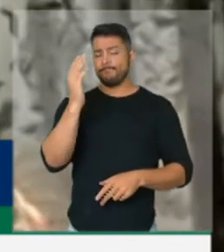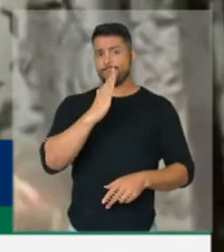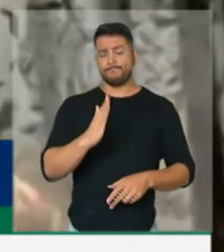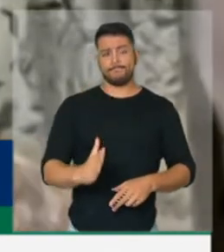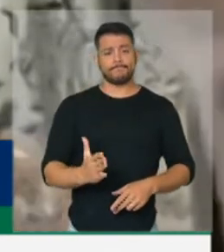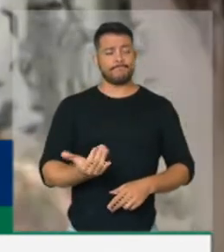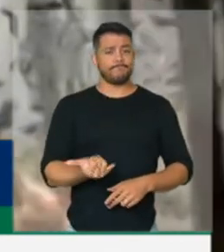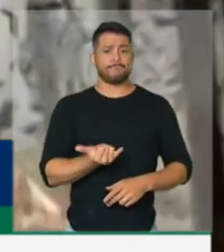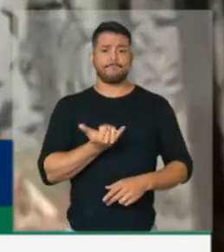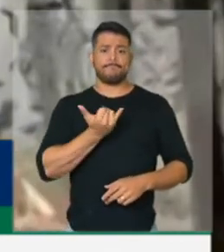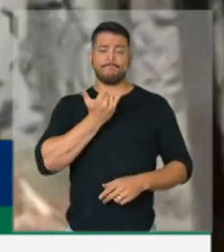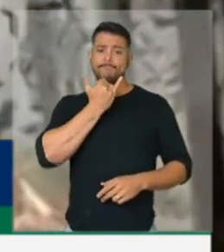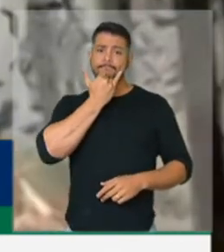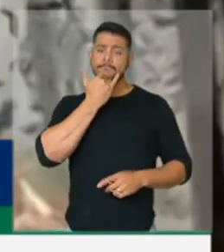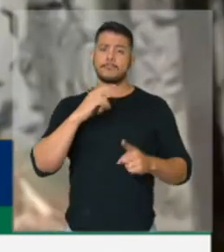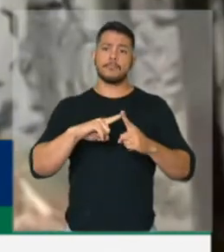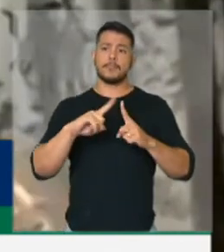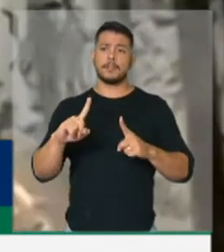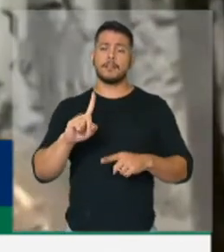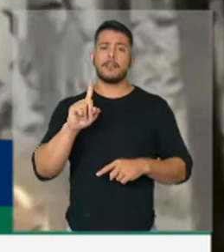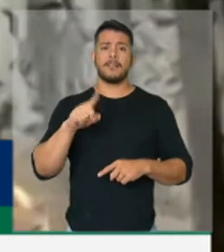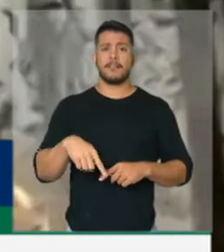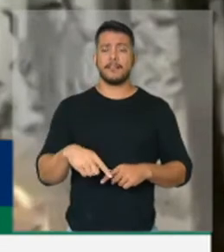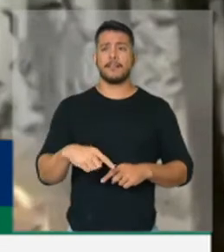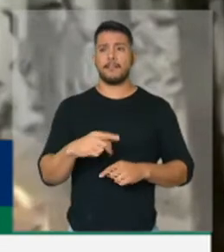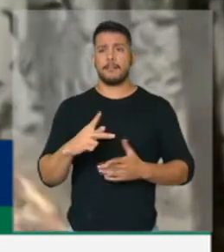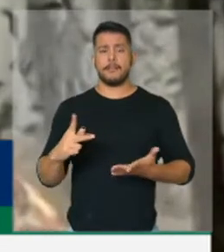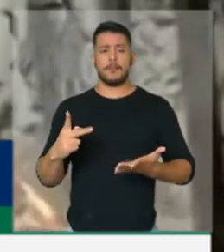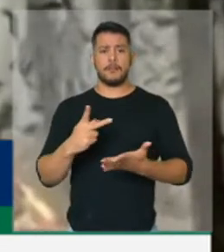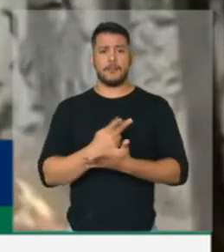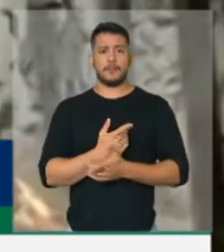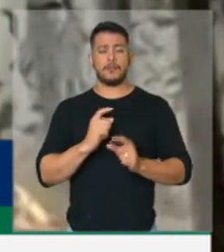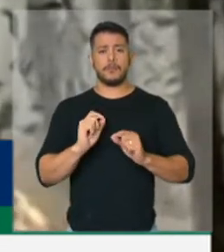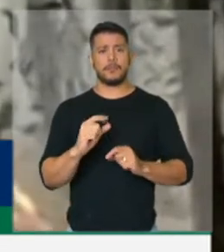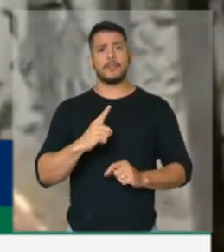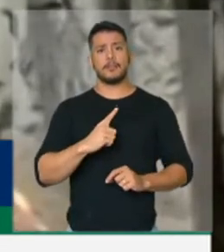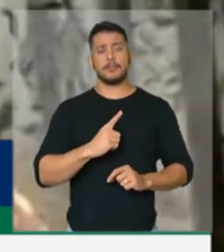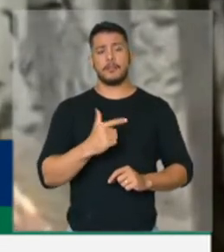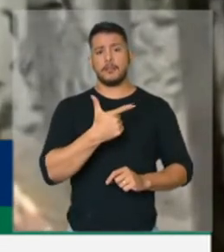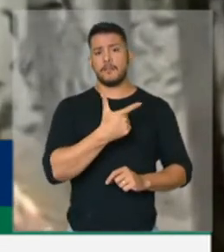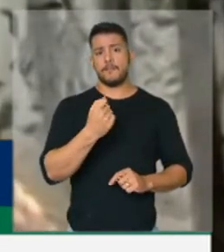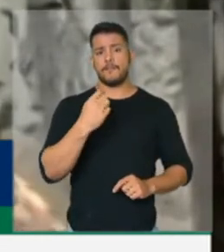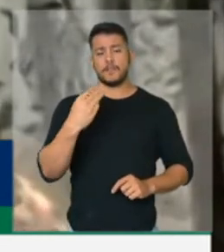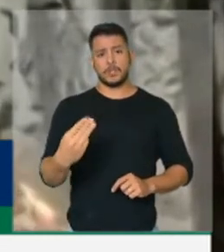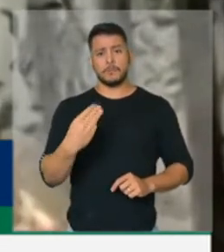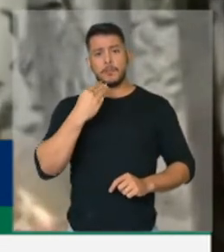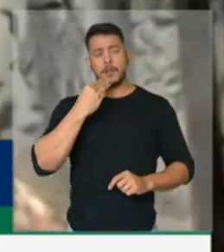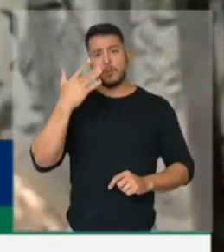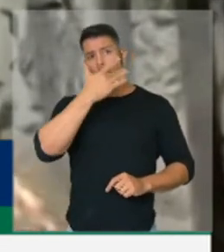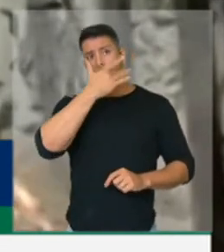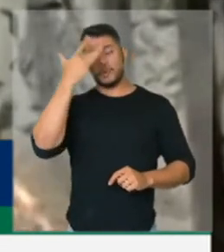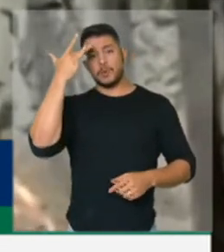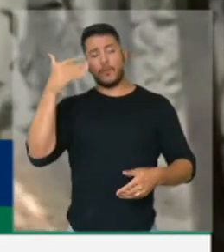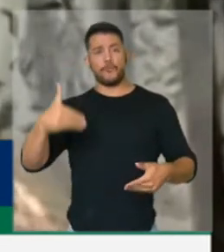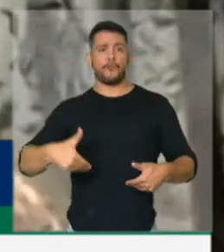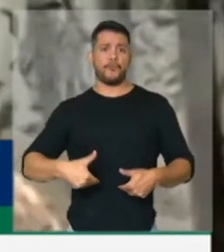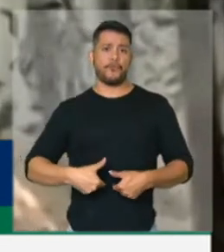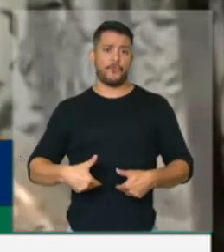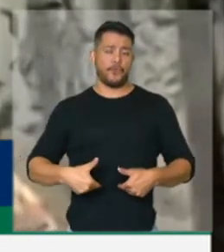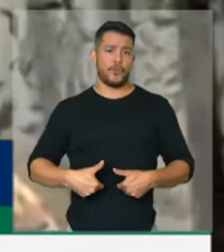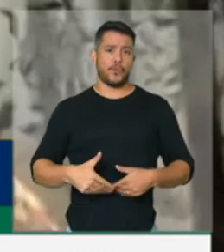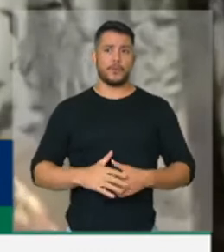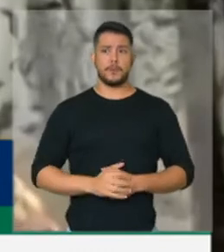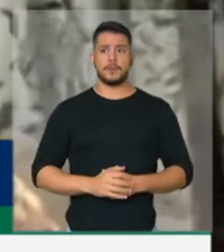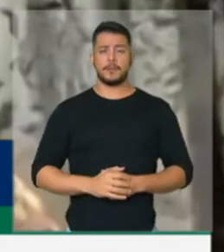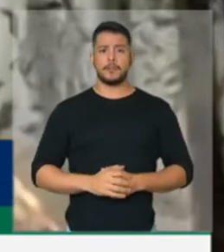com um processo de 20 milhões de pessoas com fome no Brasil, de metade de brasileiros